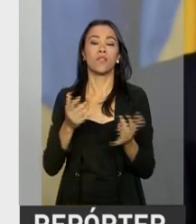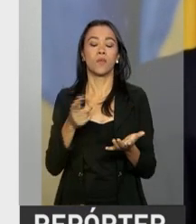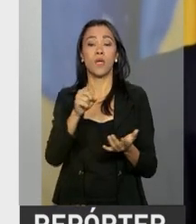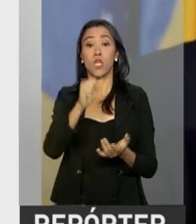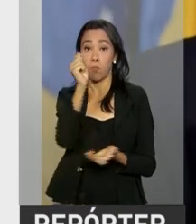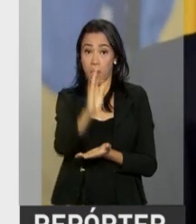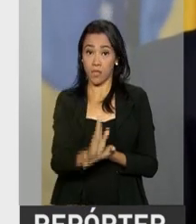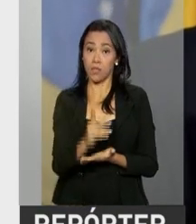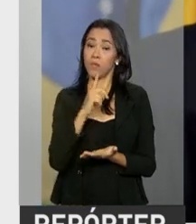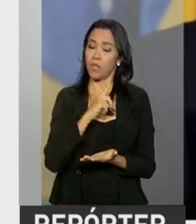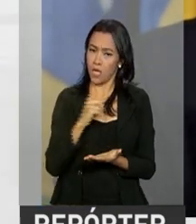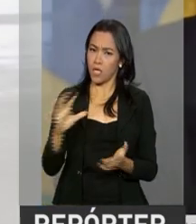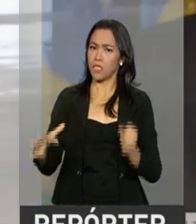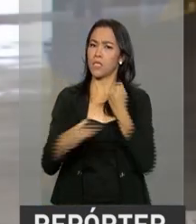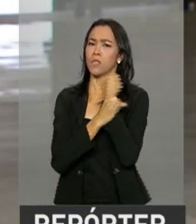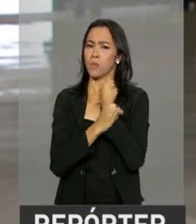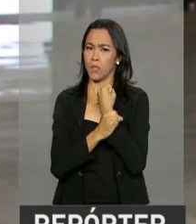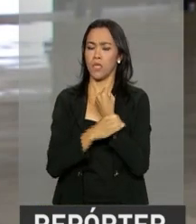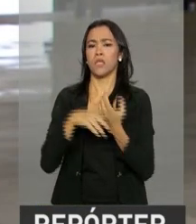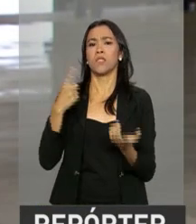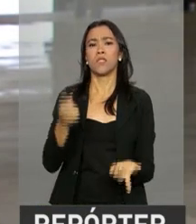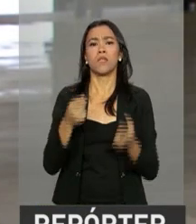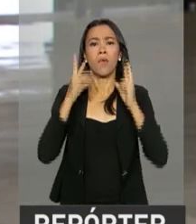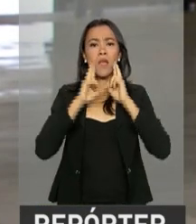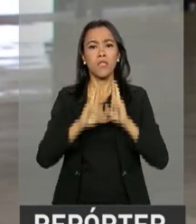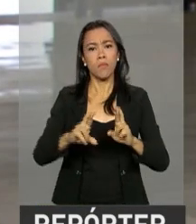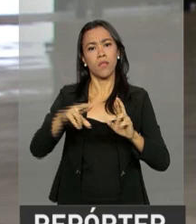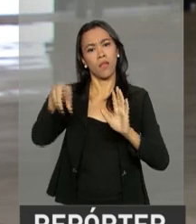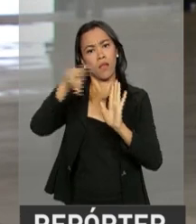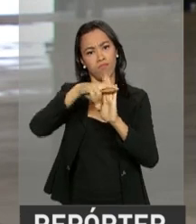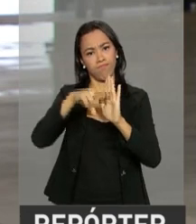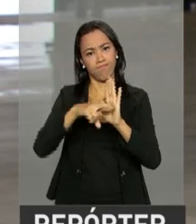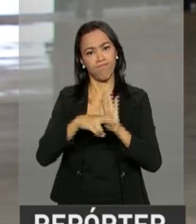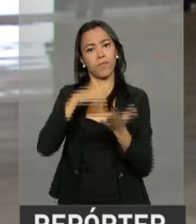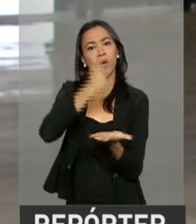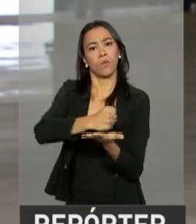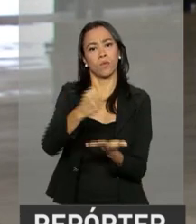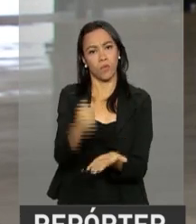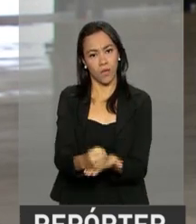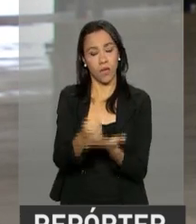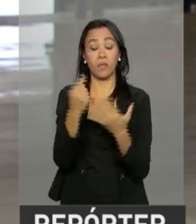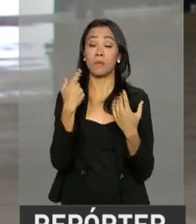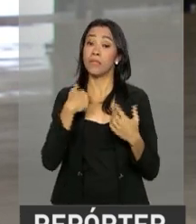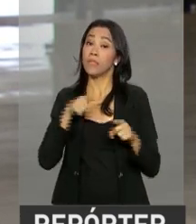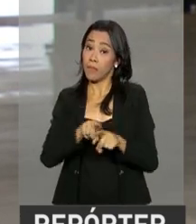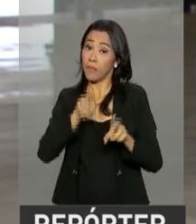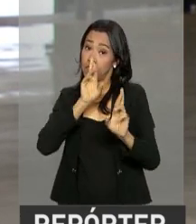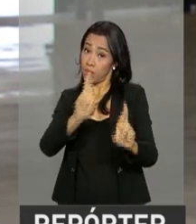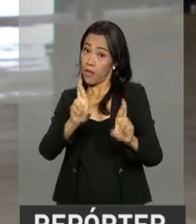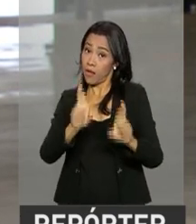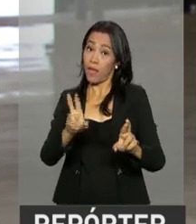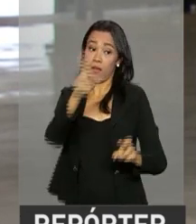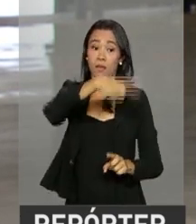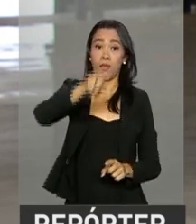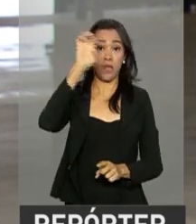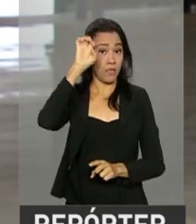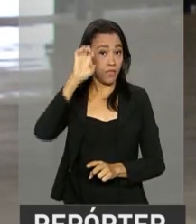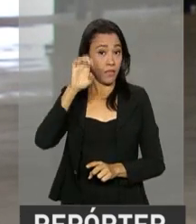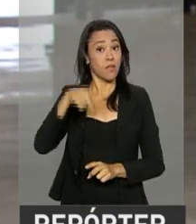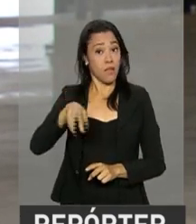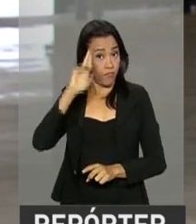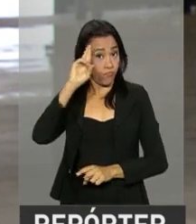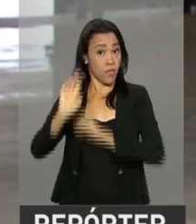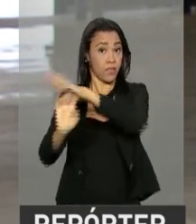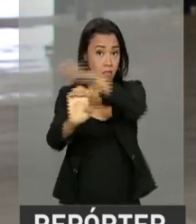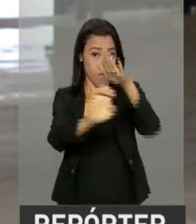o Brasil tem segurança jurídica para cumprir todos os contratos e disse esperar que os investidores estrangeiros façam